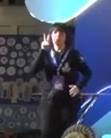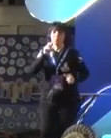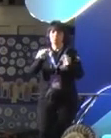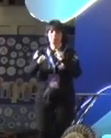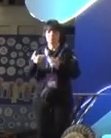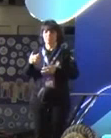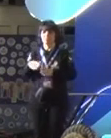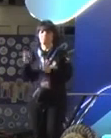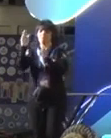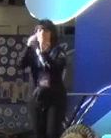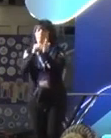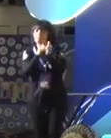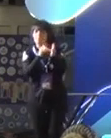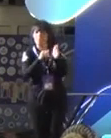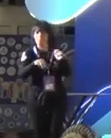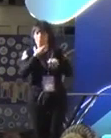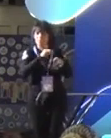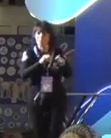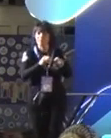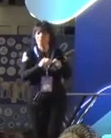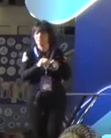da mitologia,